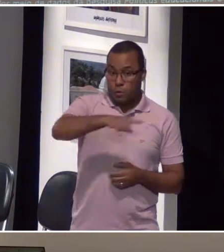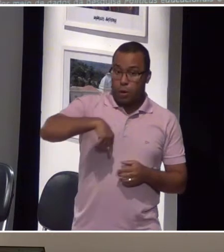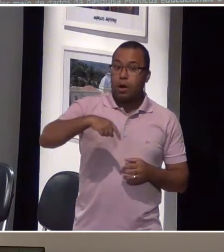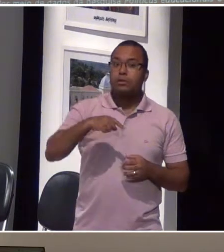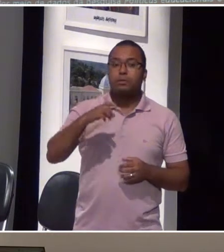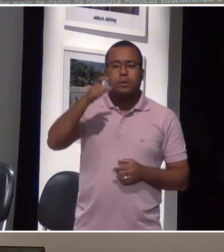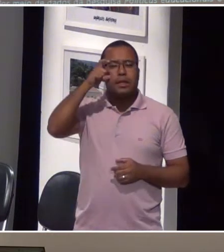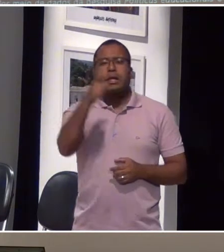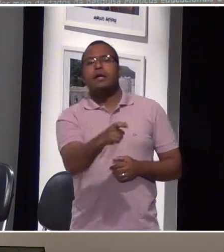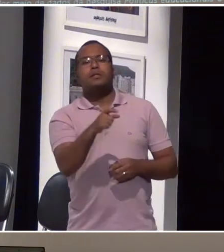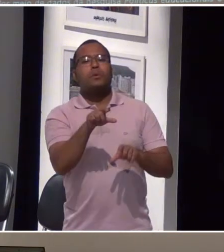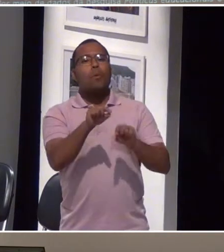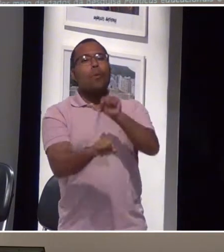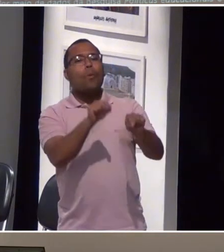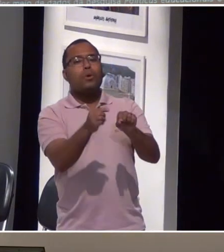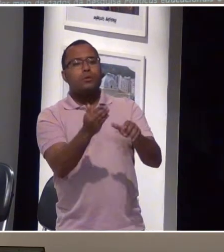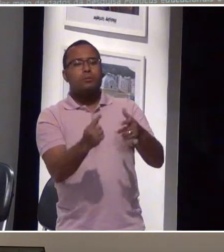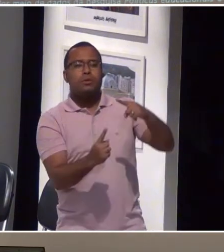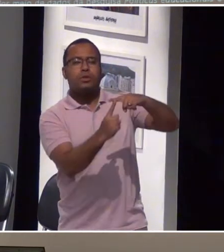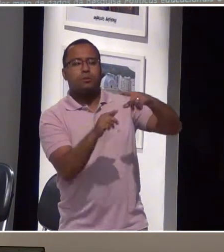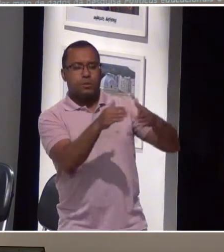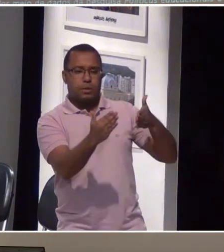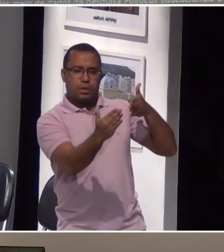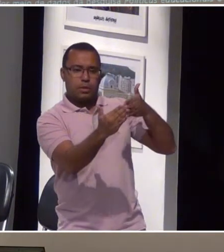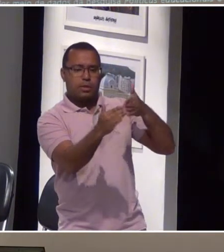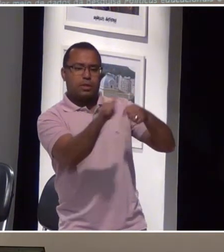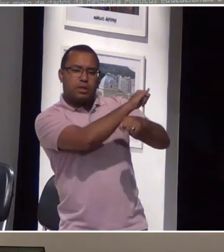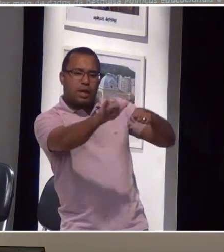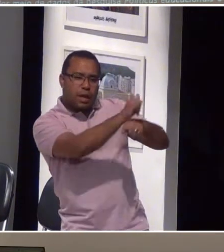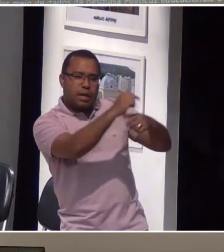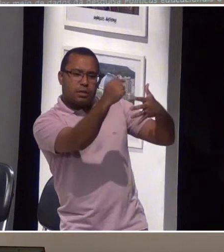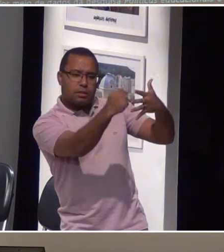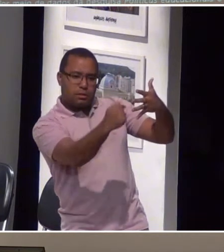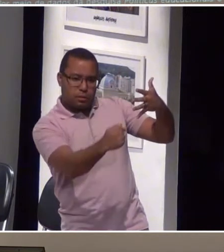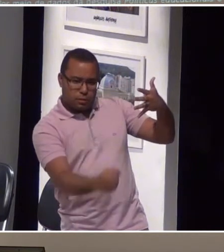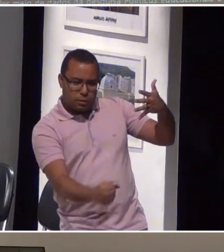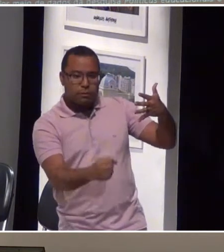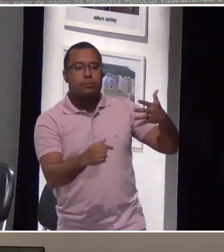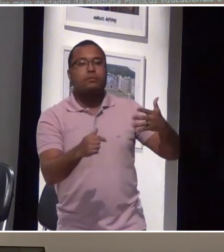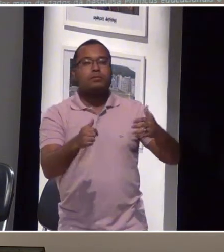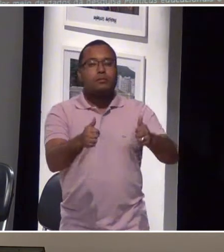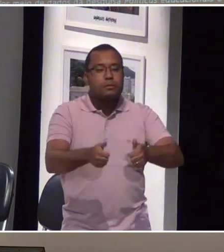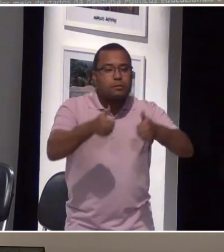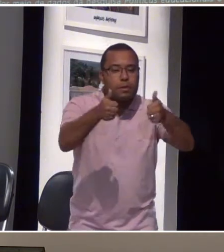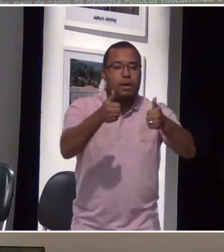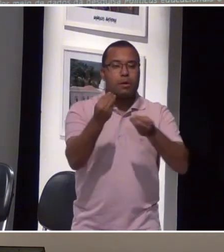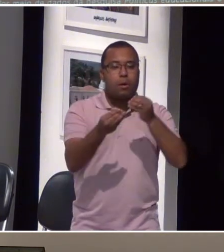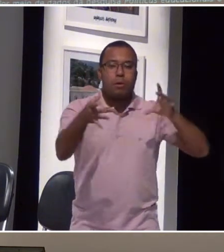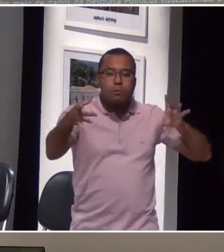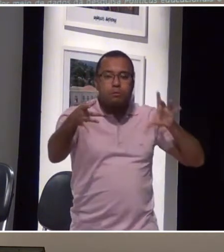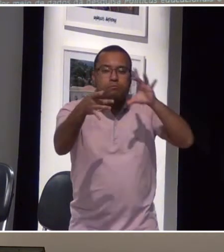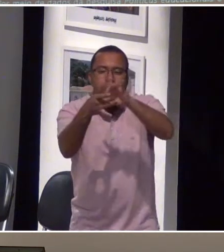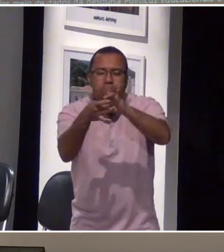interesse é tentar entender que estratégia aqui também entendida como o melhor modo de